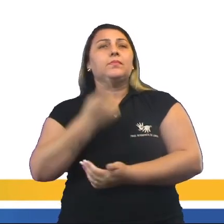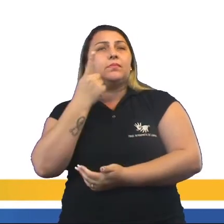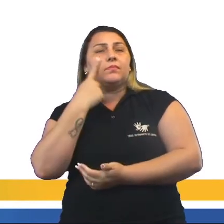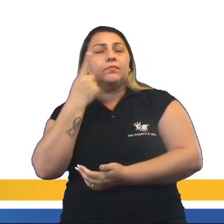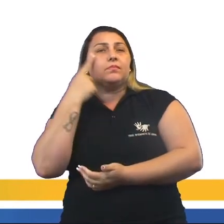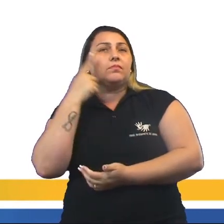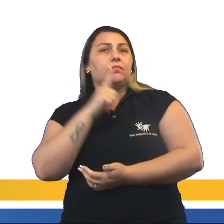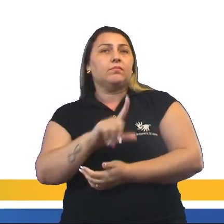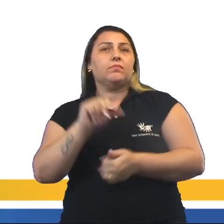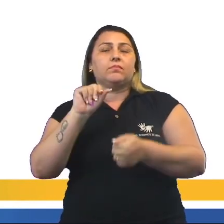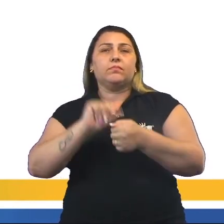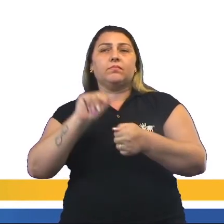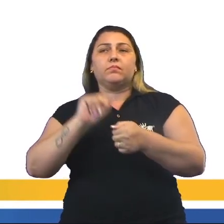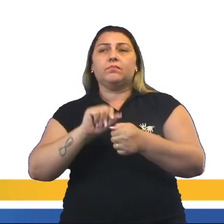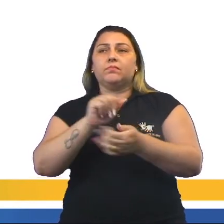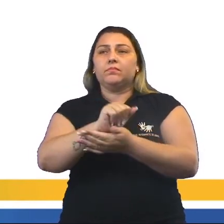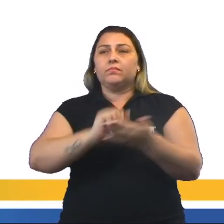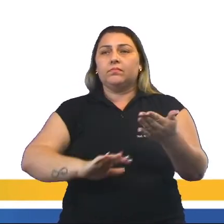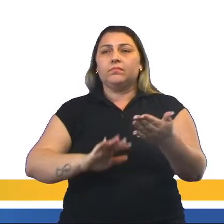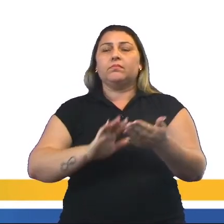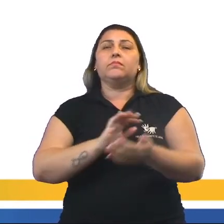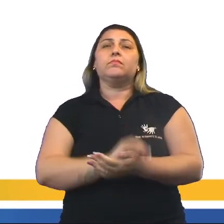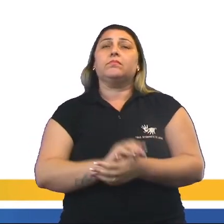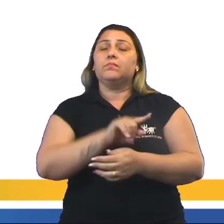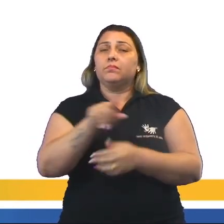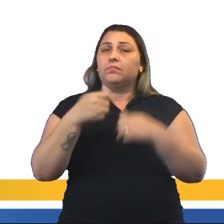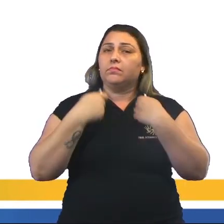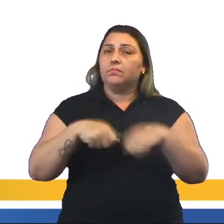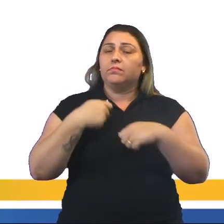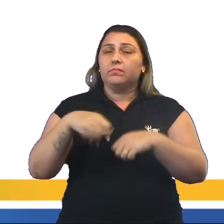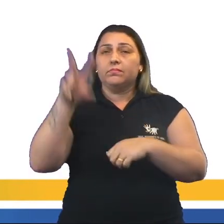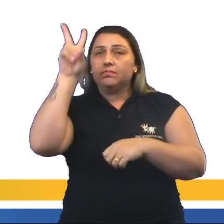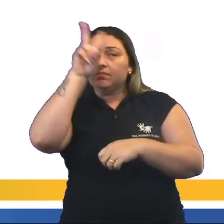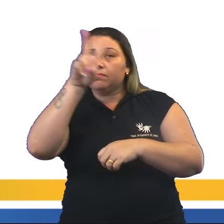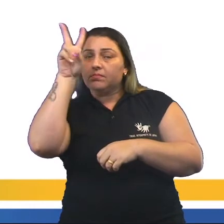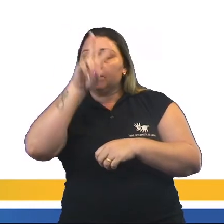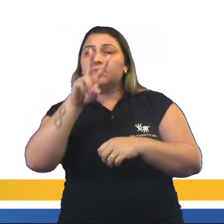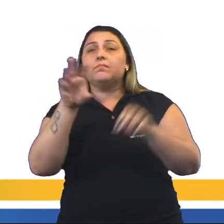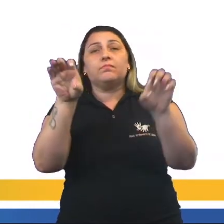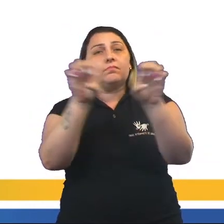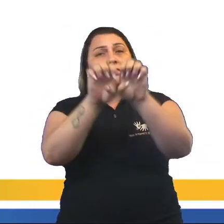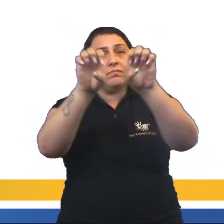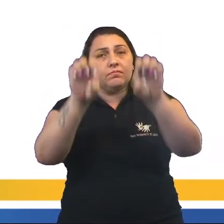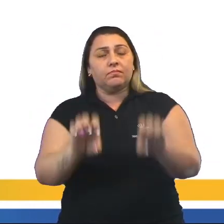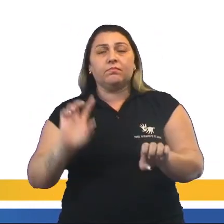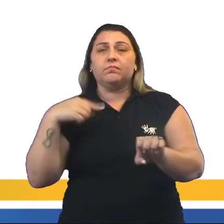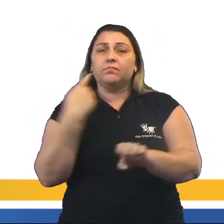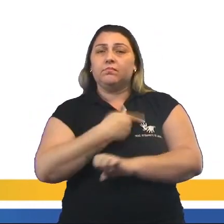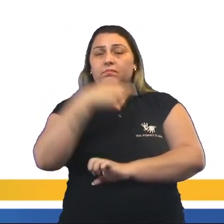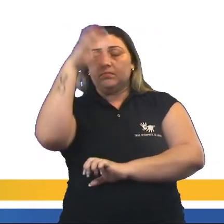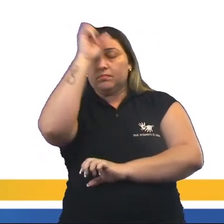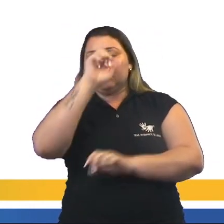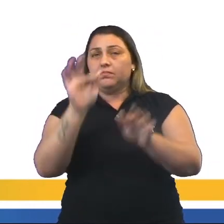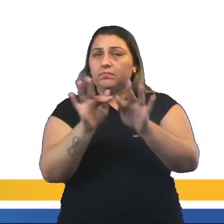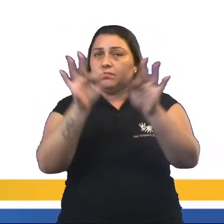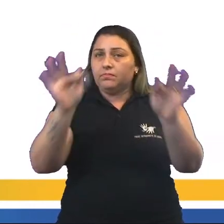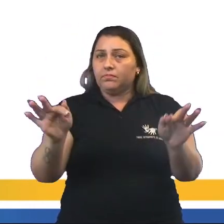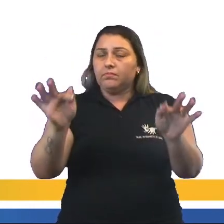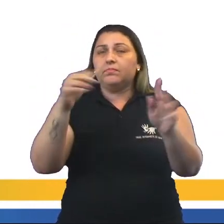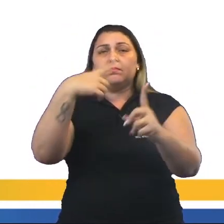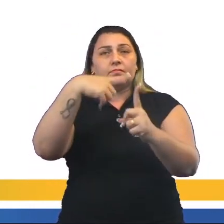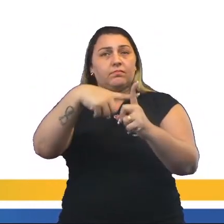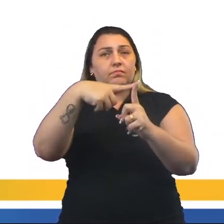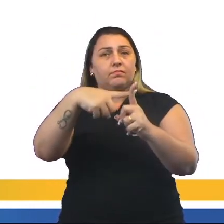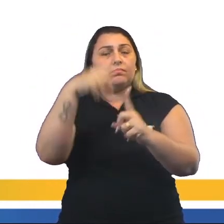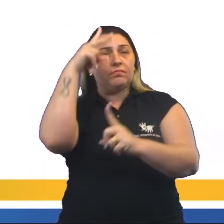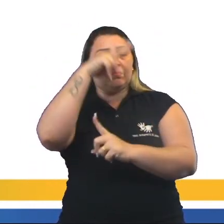Então, para conseguir fazer essa atividade, pessoal, vocês precisam se lembrar da estrutura que nós aprendemos para frases